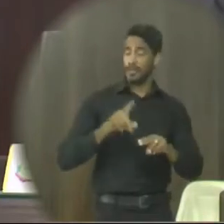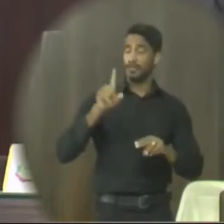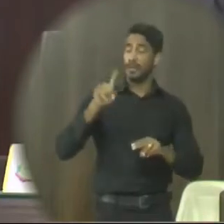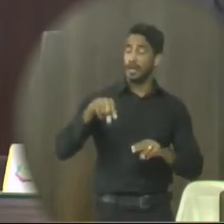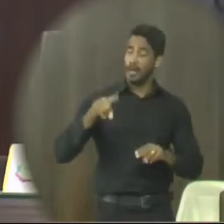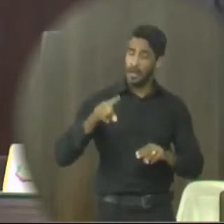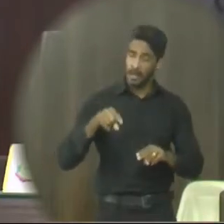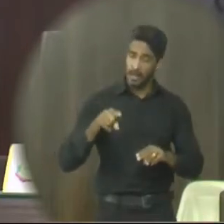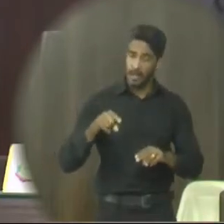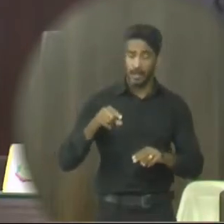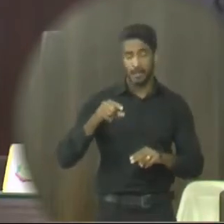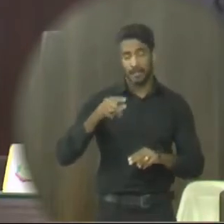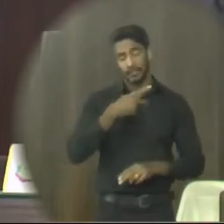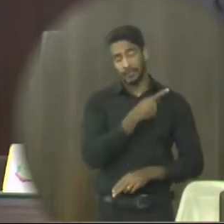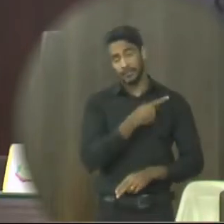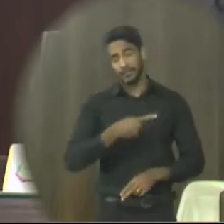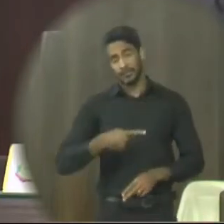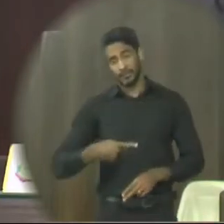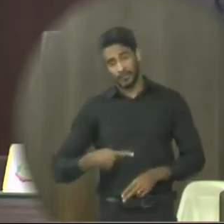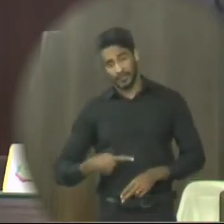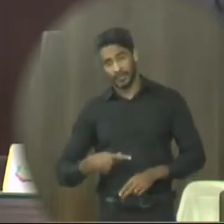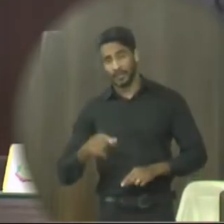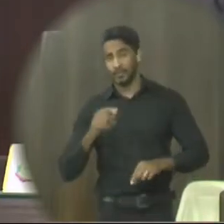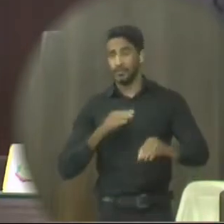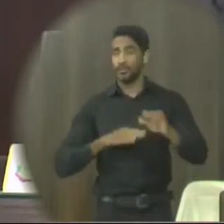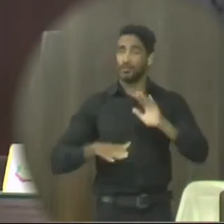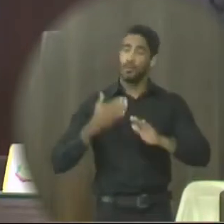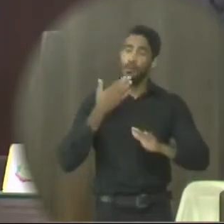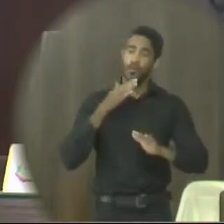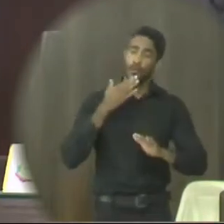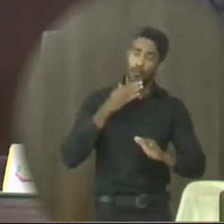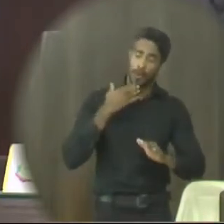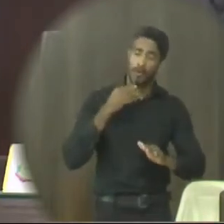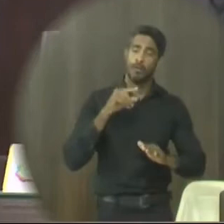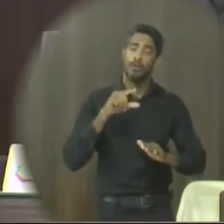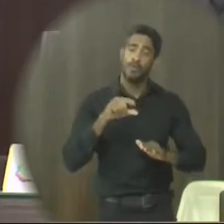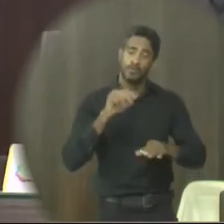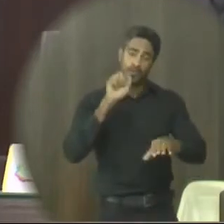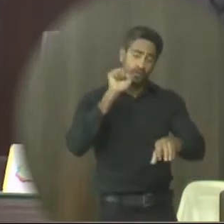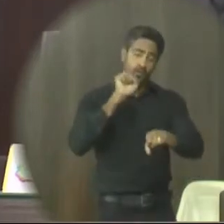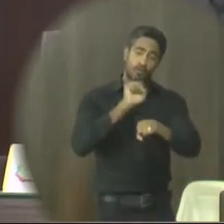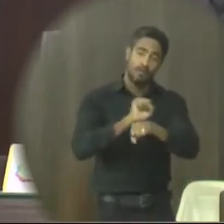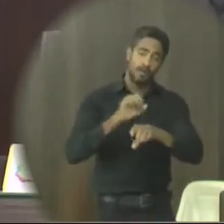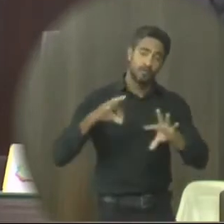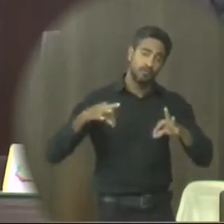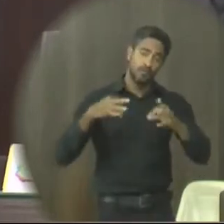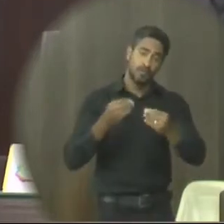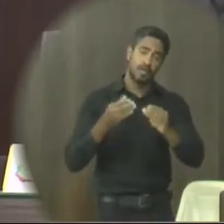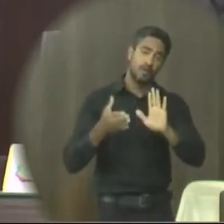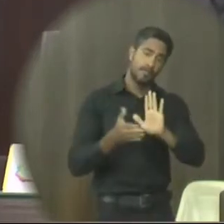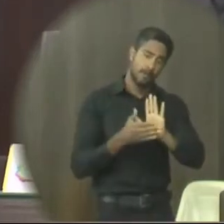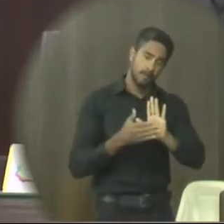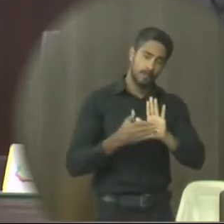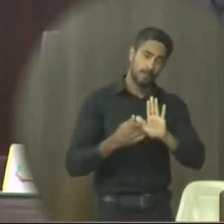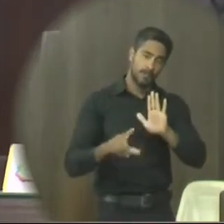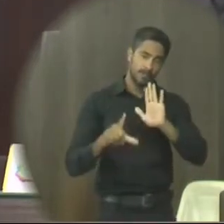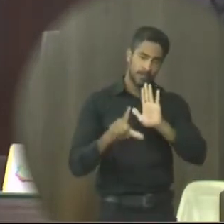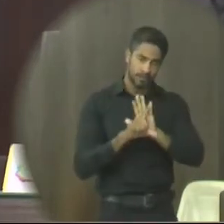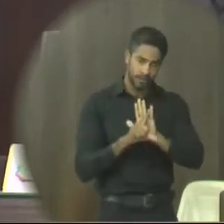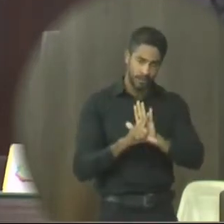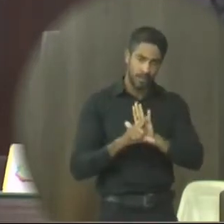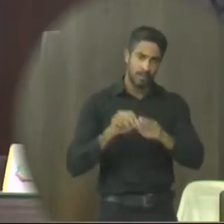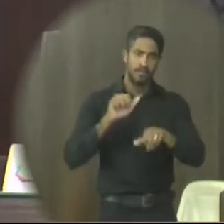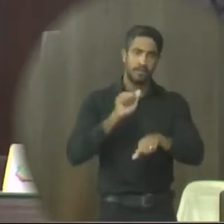são essas, senhor presidente, as razões que me levam a opor o veto total da proposta de lei